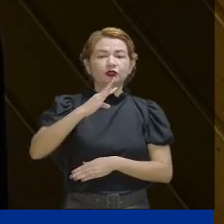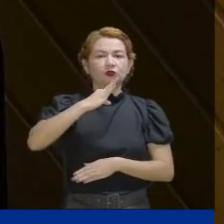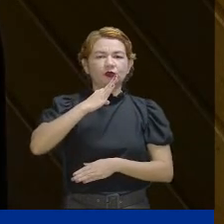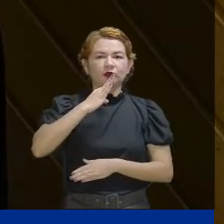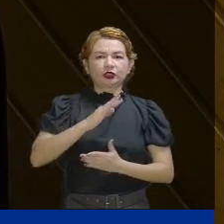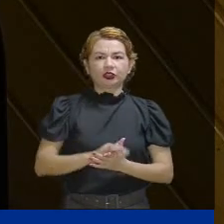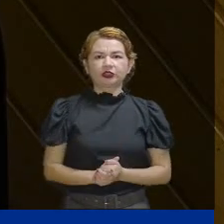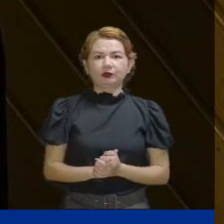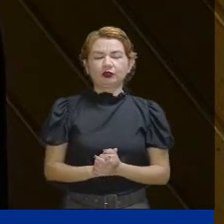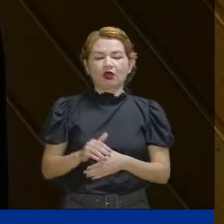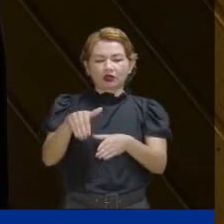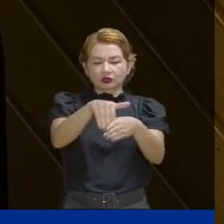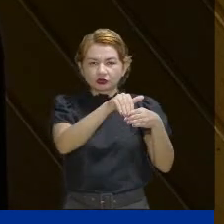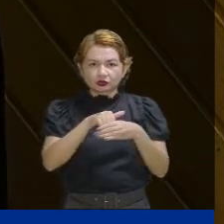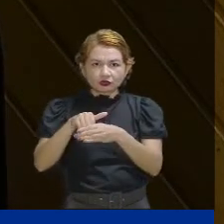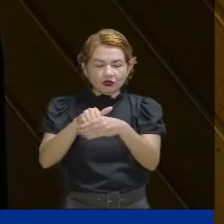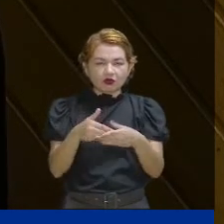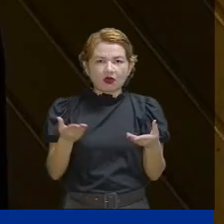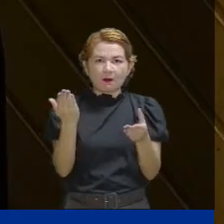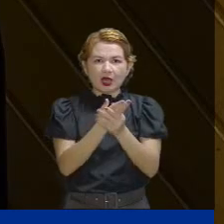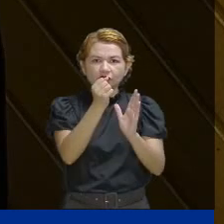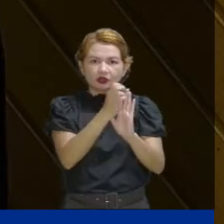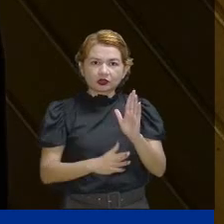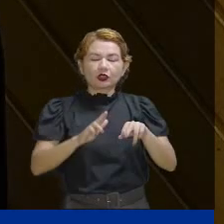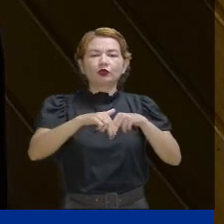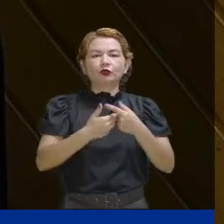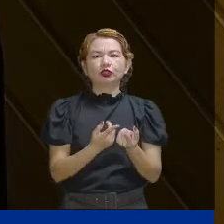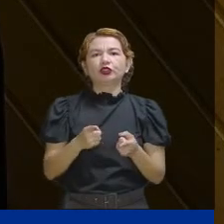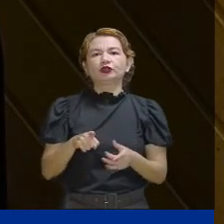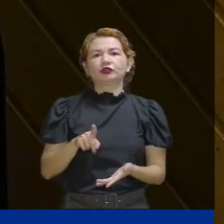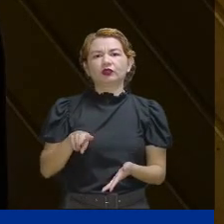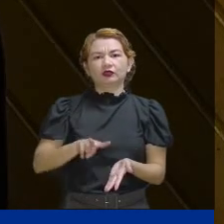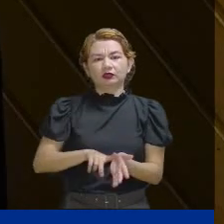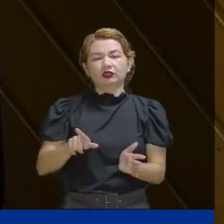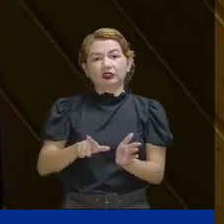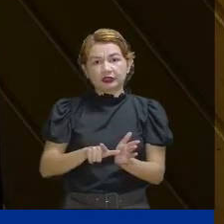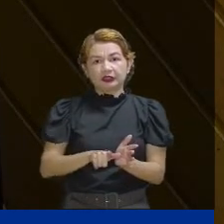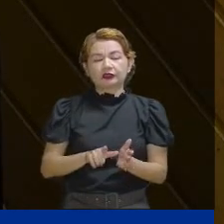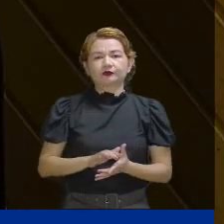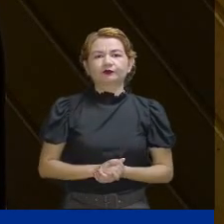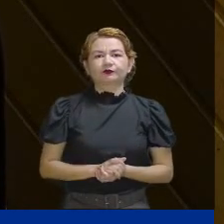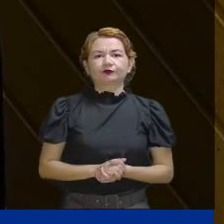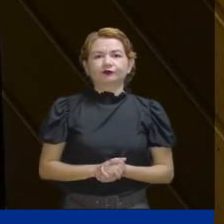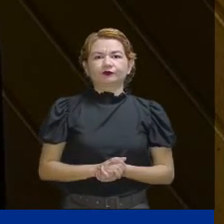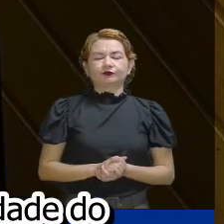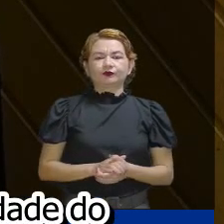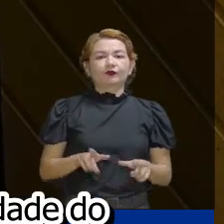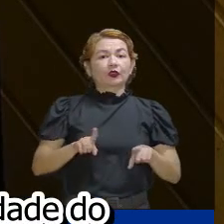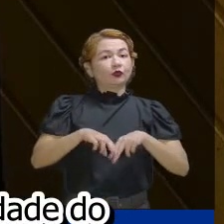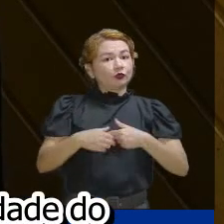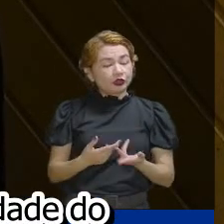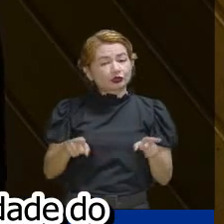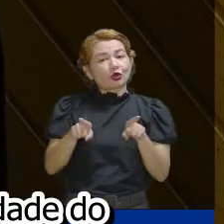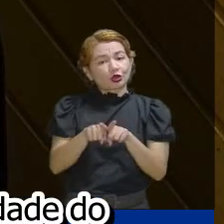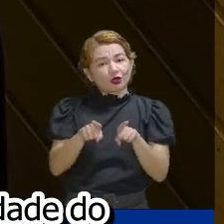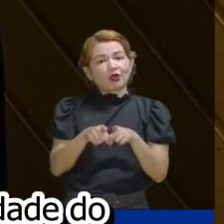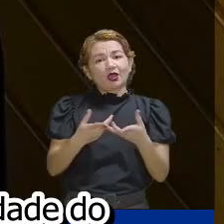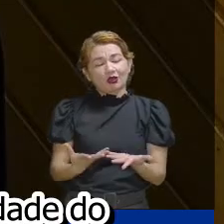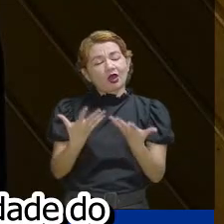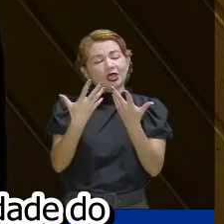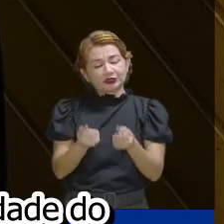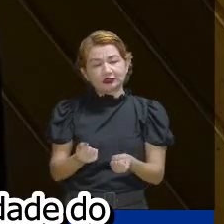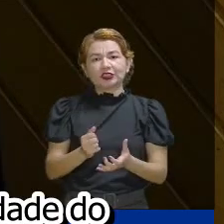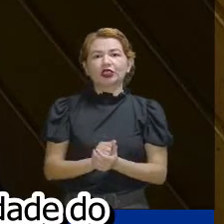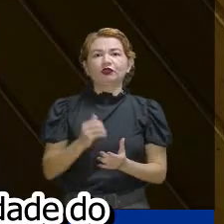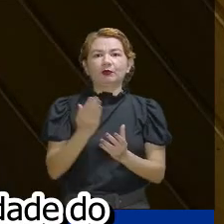nulidade patente do acórdão ora embargado, razão pela qual se impõe o acolhimento dos embargos de declaração. Ante o exposto, acude os embargos de